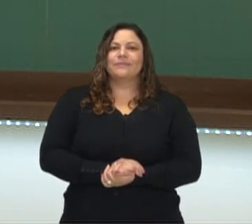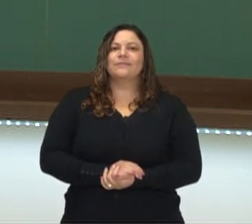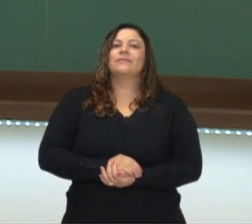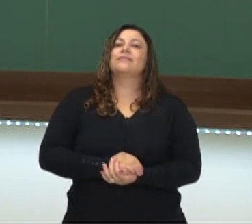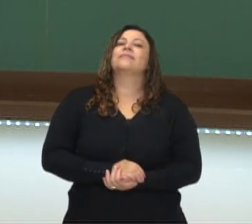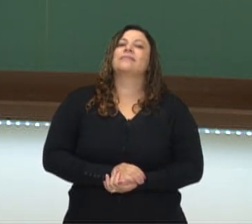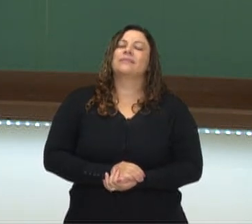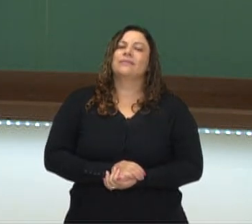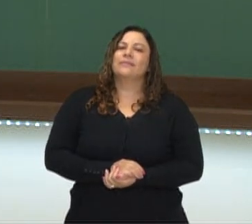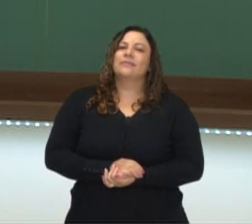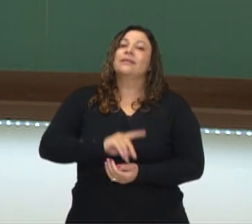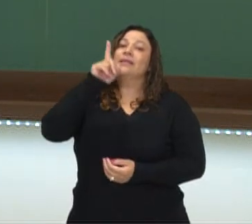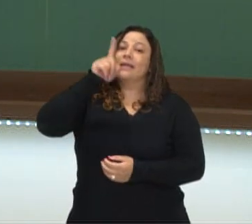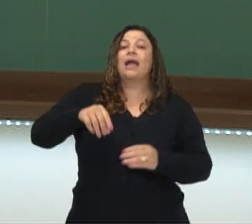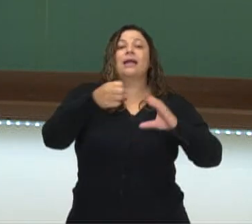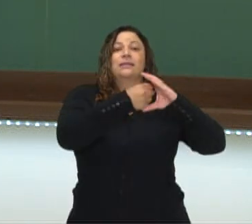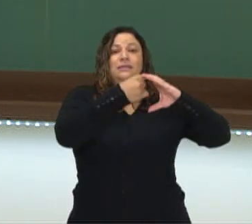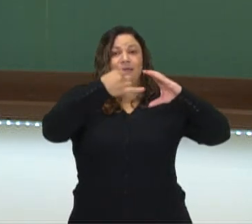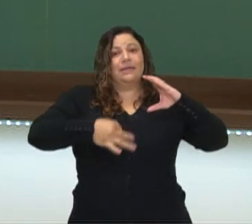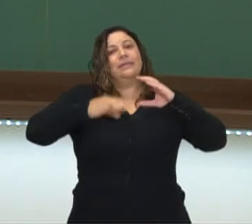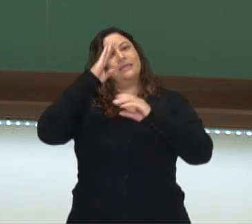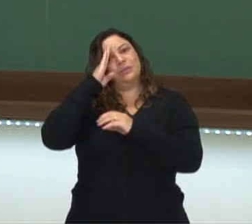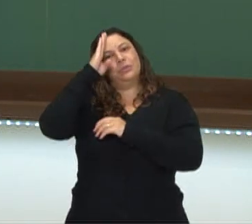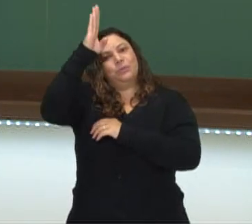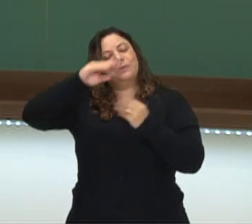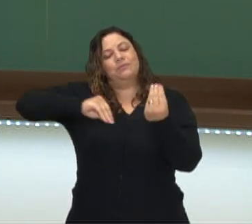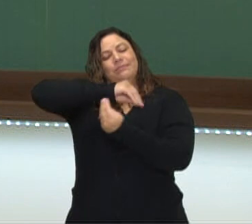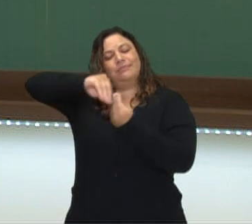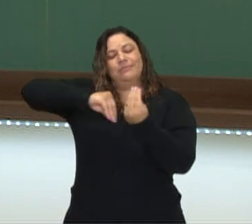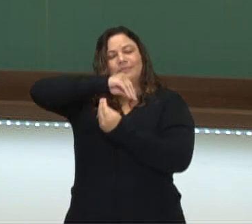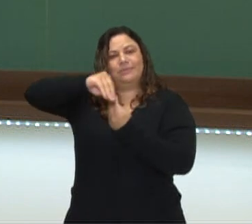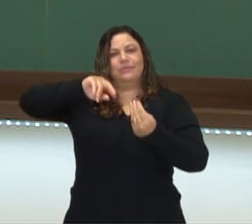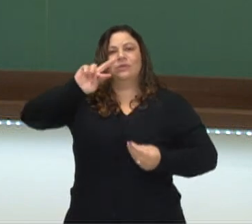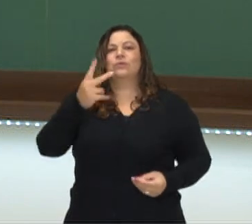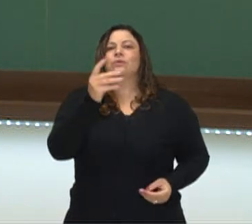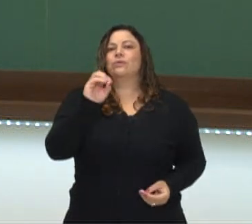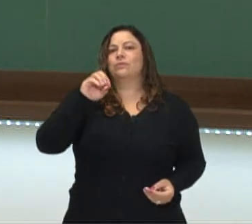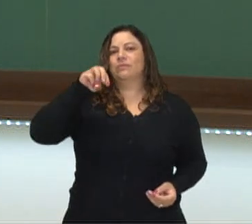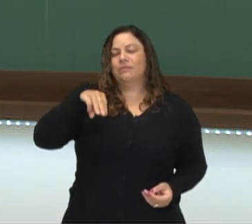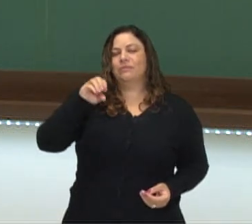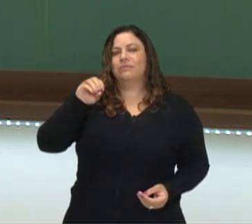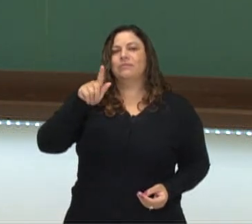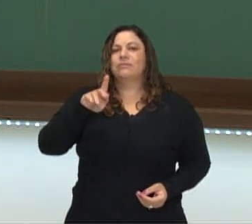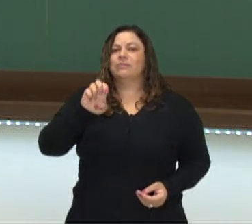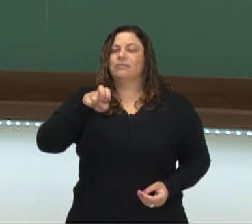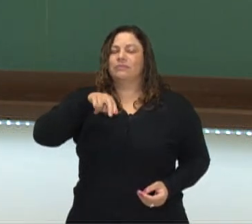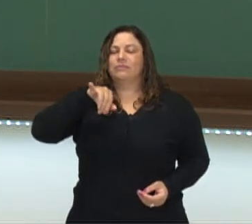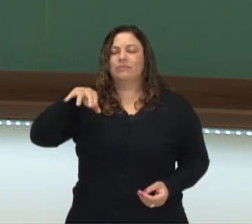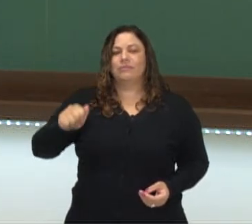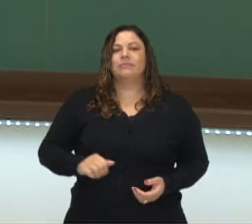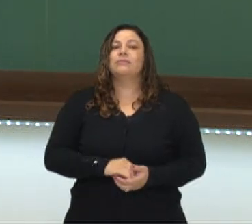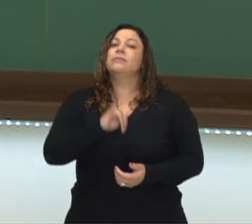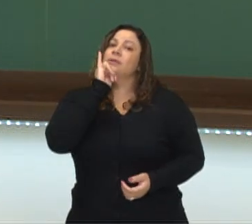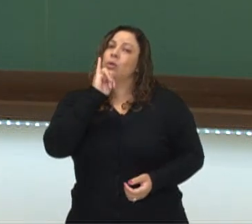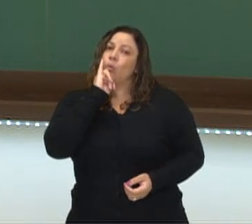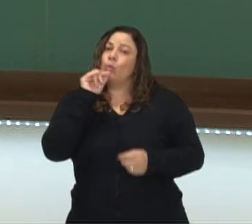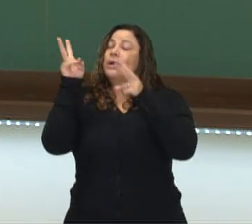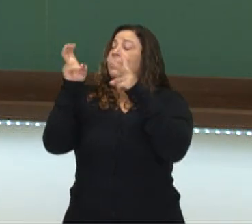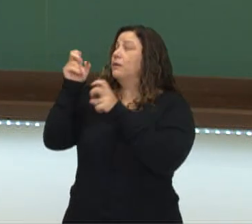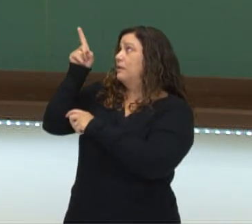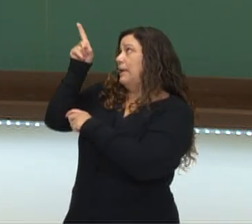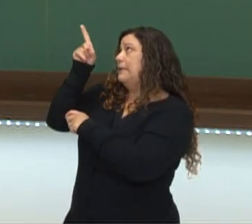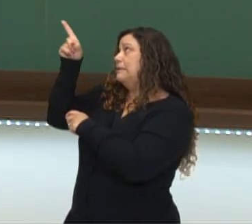um soluto sólido. Qual que é este soluto sólido? É o cloreto de sódio, o sal de cozinha, aquele famoso que